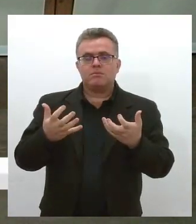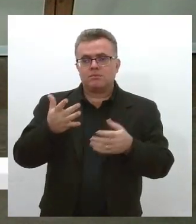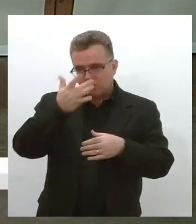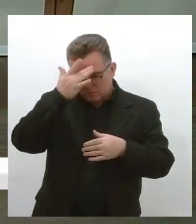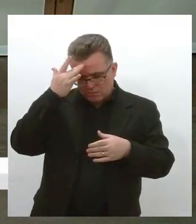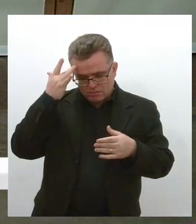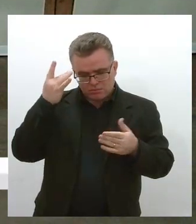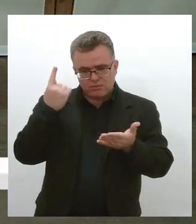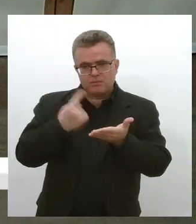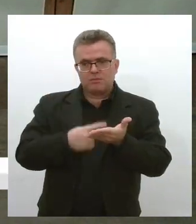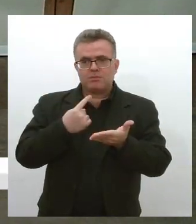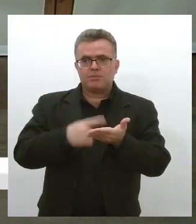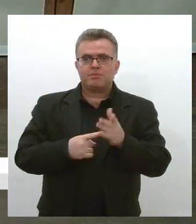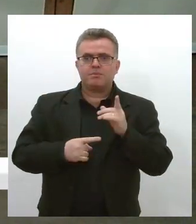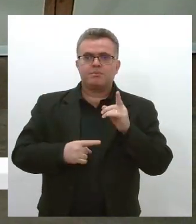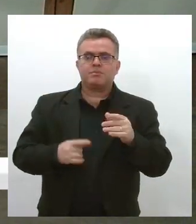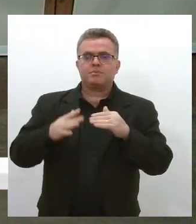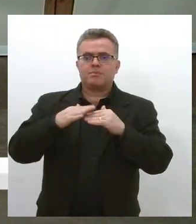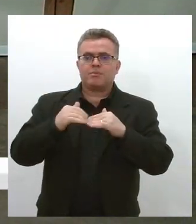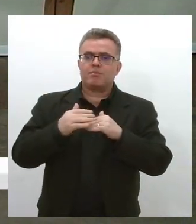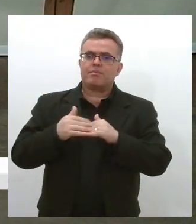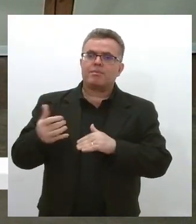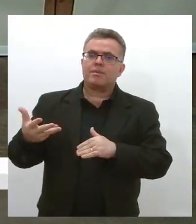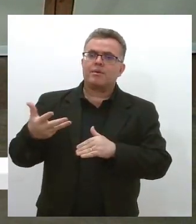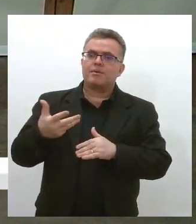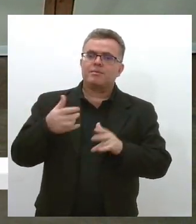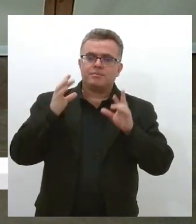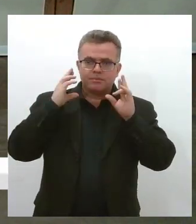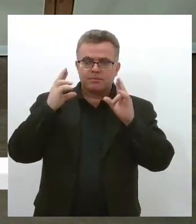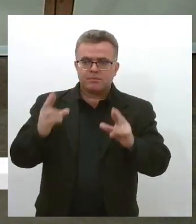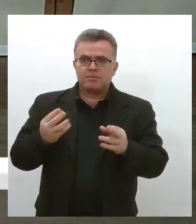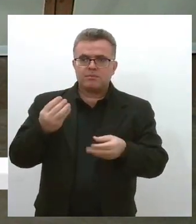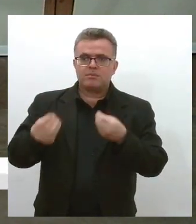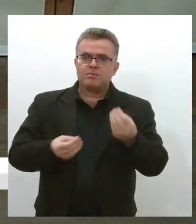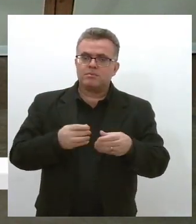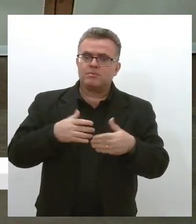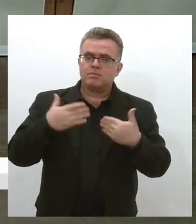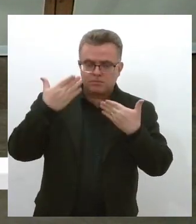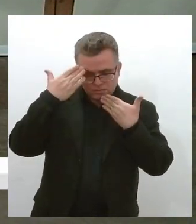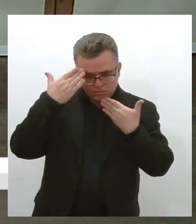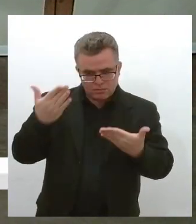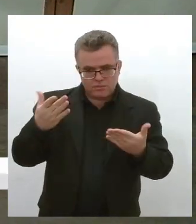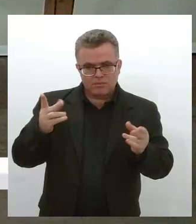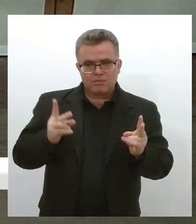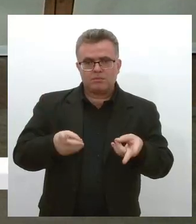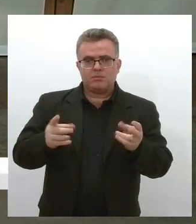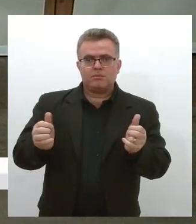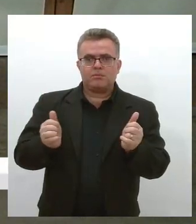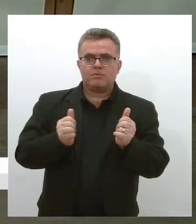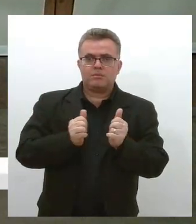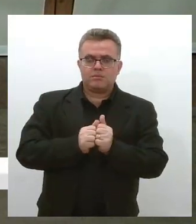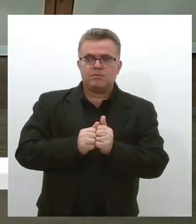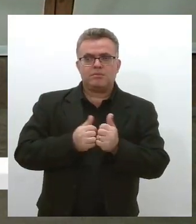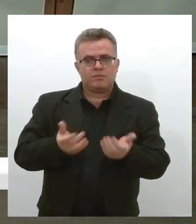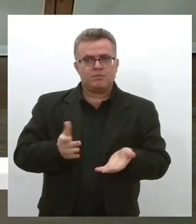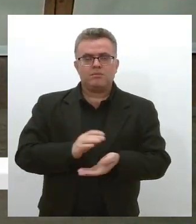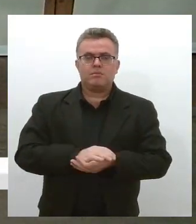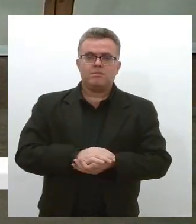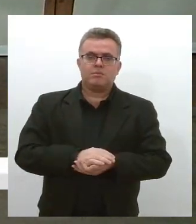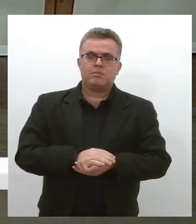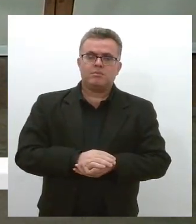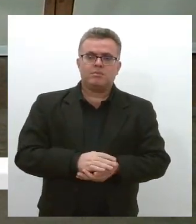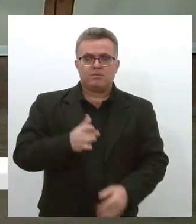uma leitura acolhedora a respeito disso no seu livro. E obrigada por estar aqui com a gente no programa Elas no Comando. Eu que agradeço